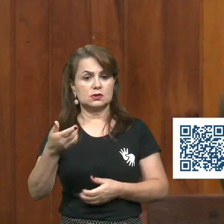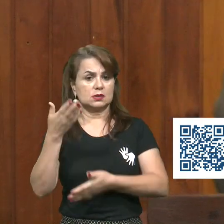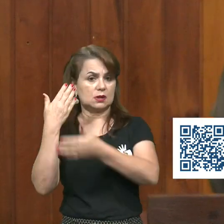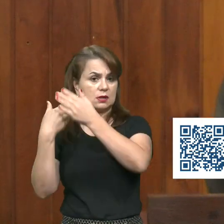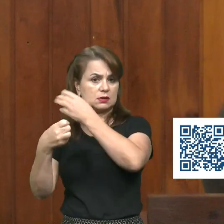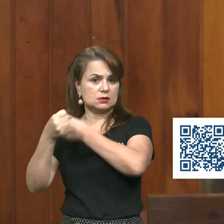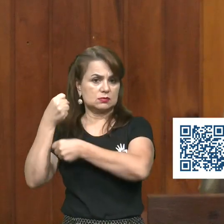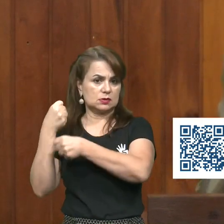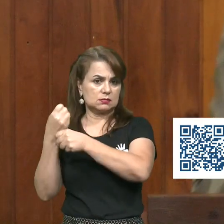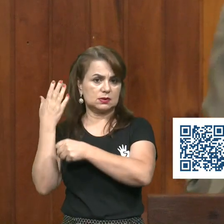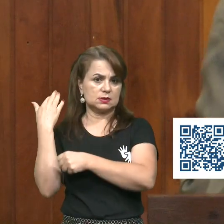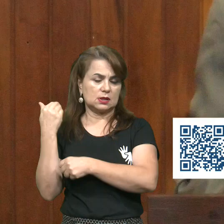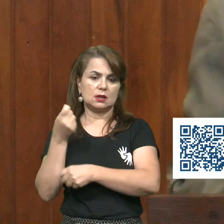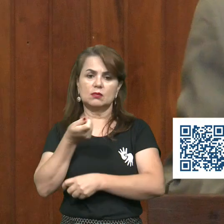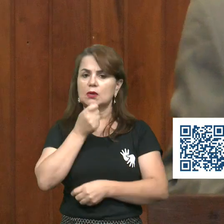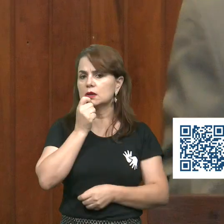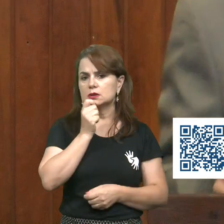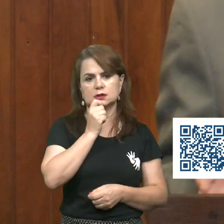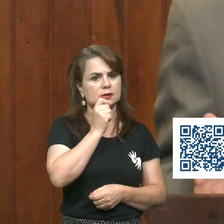passado.